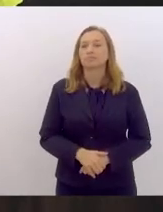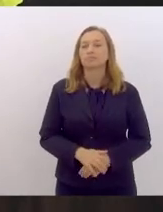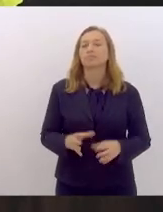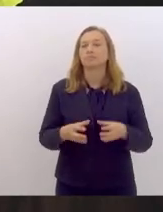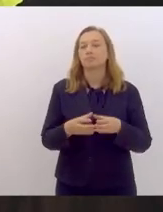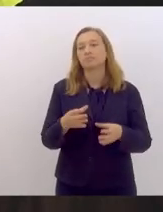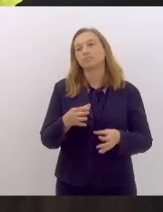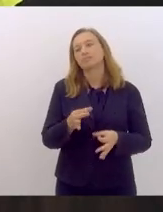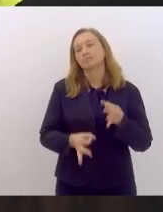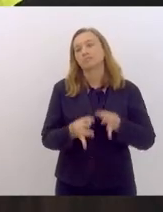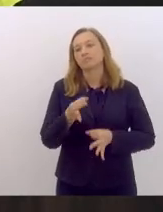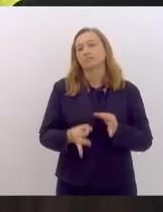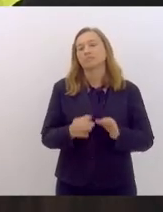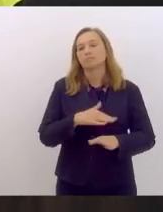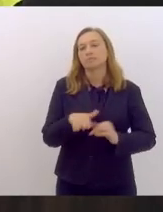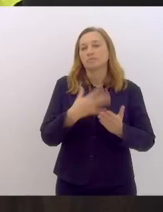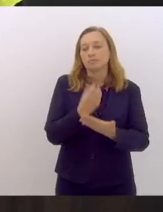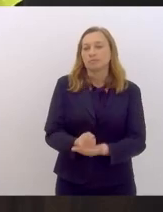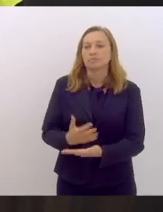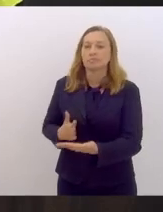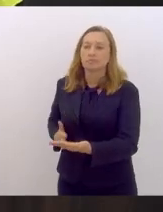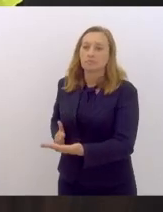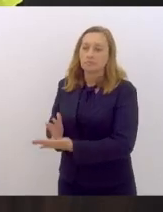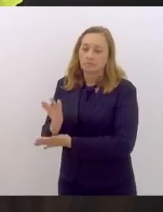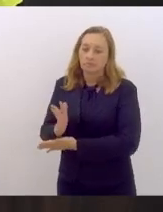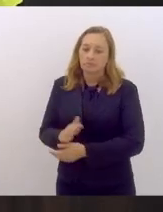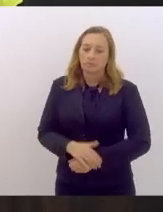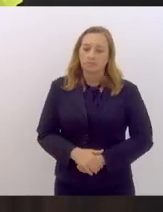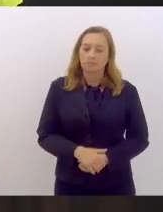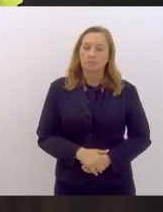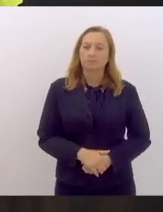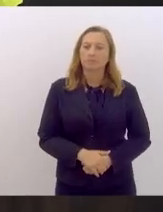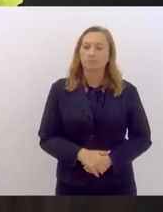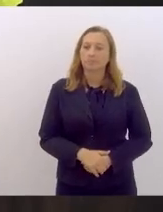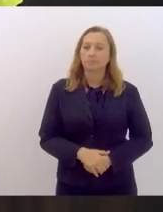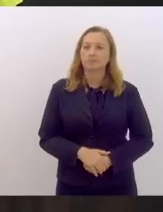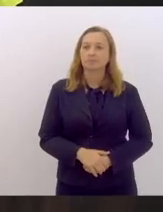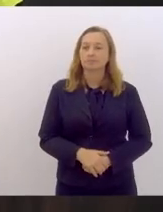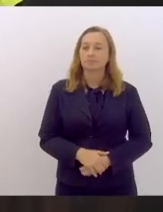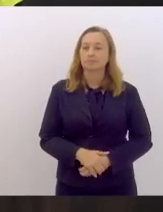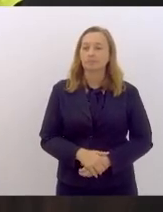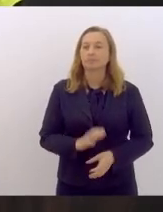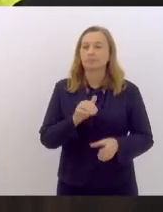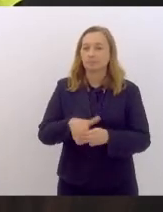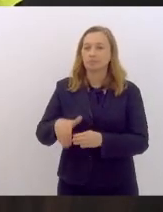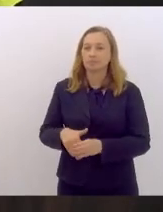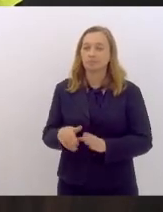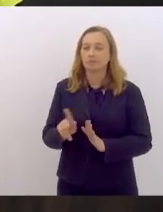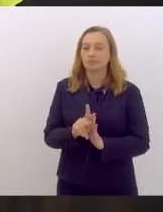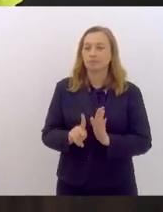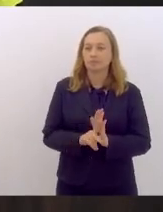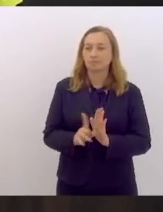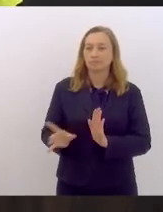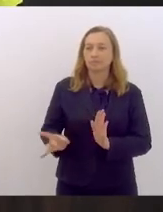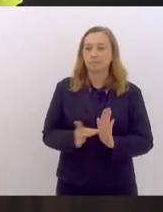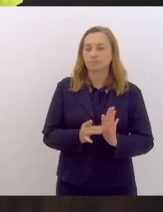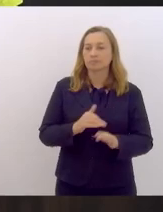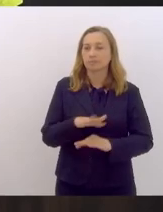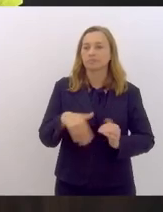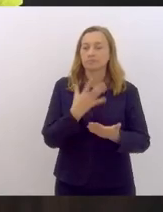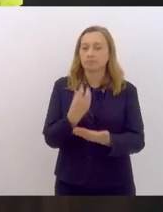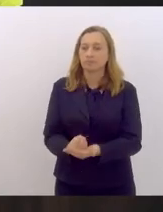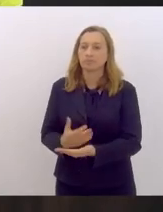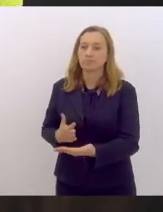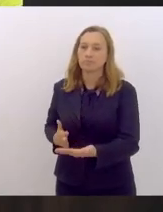da Comissão de Constituição e Justiça. Os que aprovam, permaneçam como estão, aprovado. Em votação, o projeto assim emendado. Senhores que